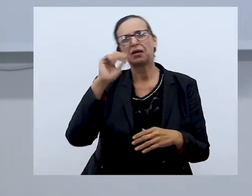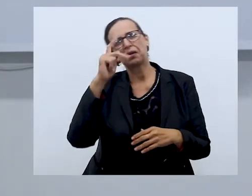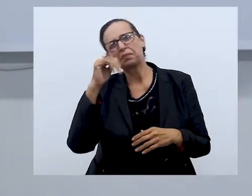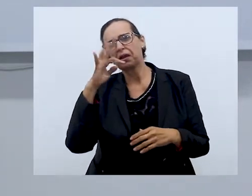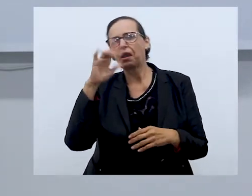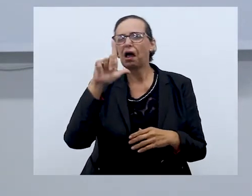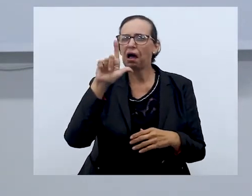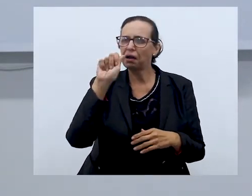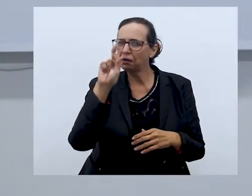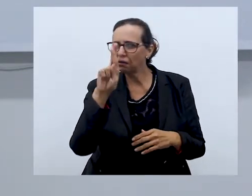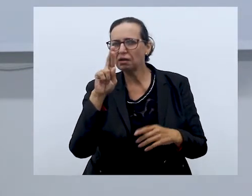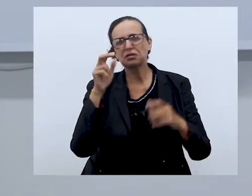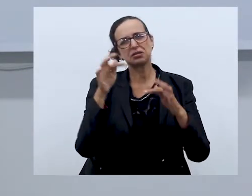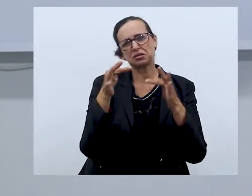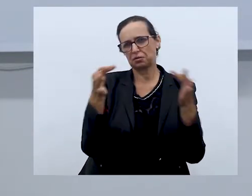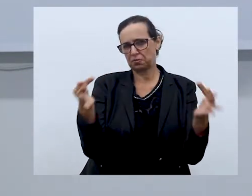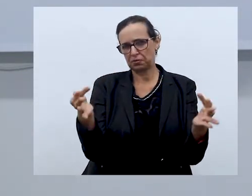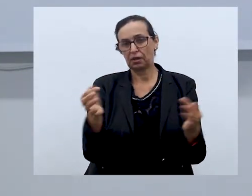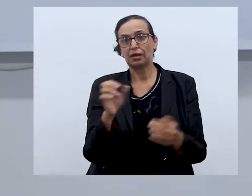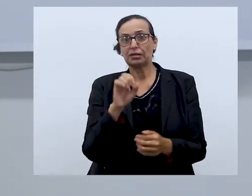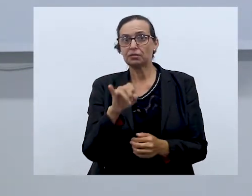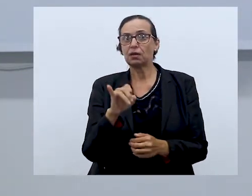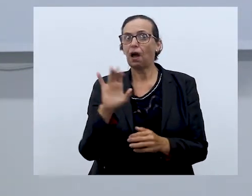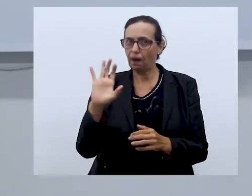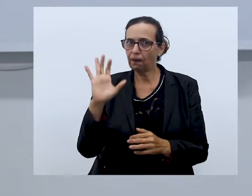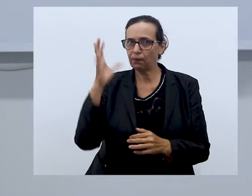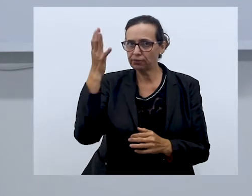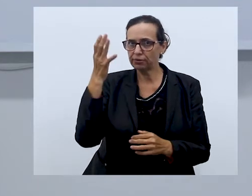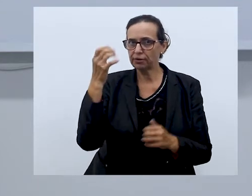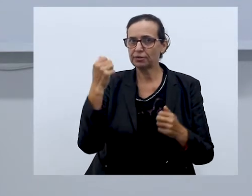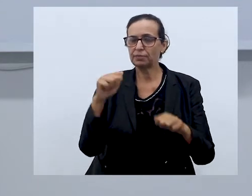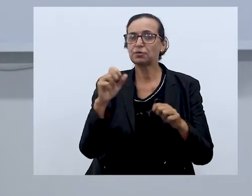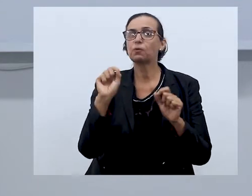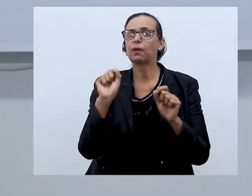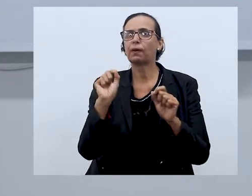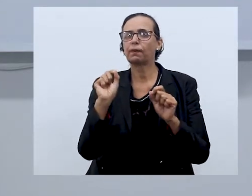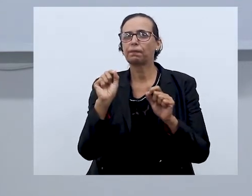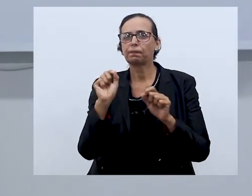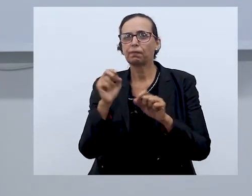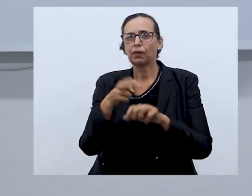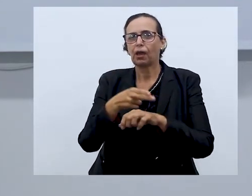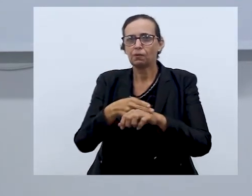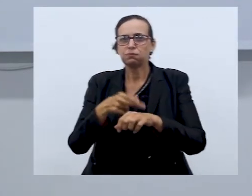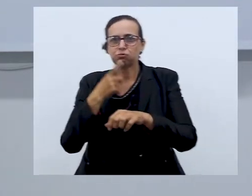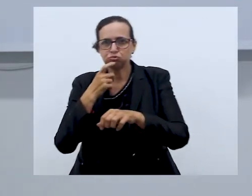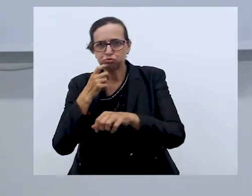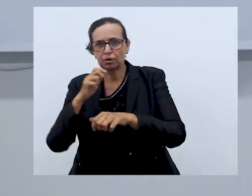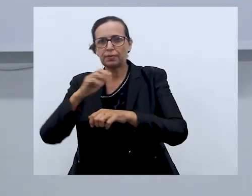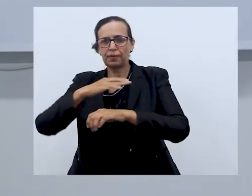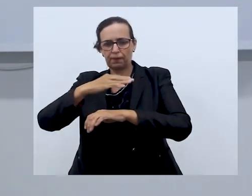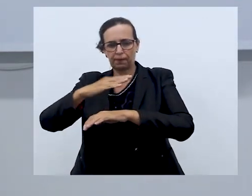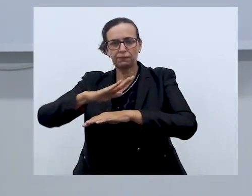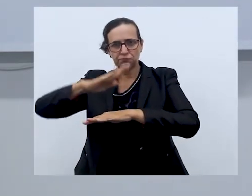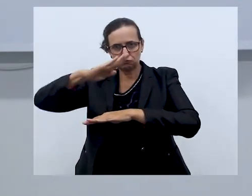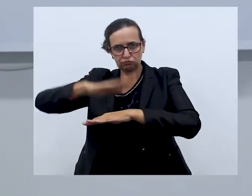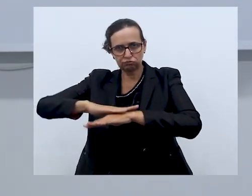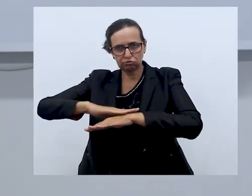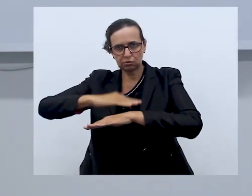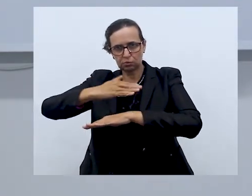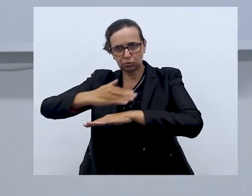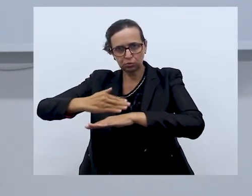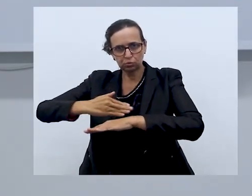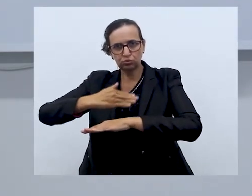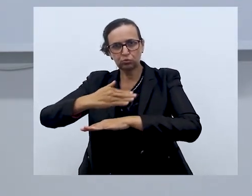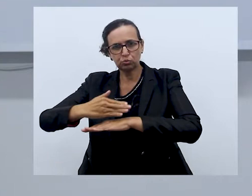é a menos problemática. Caso isso ocorra, você precisa estancar o machucado com gases limpas